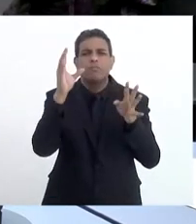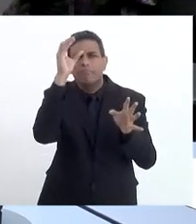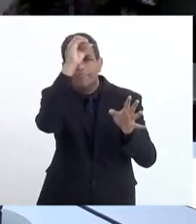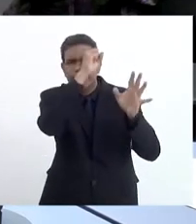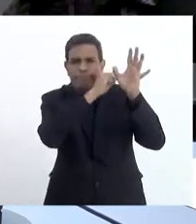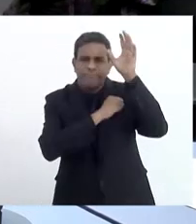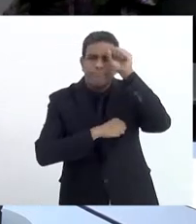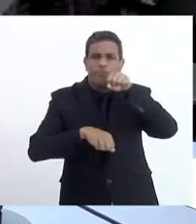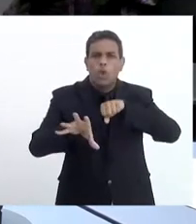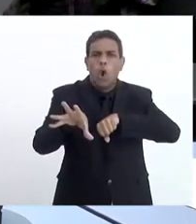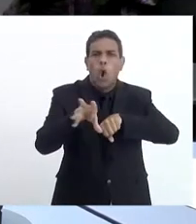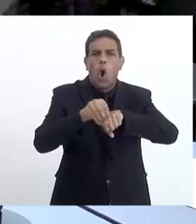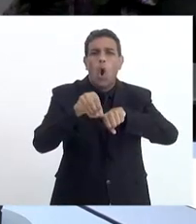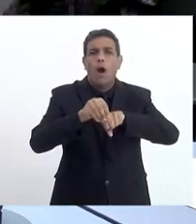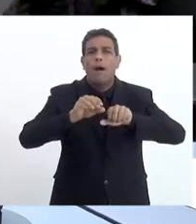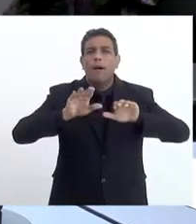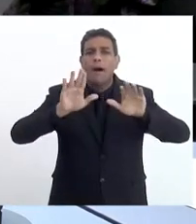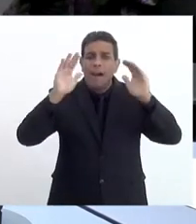porque